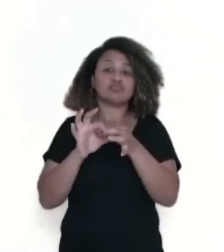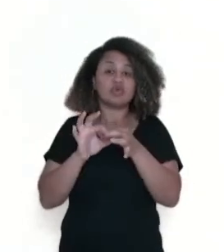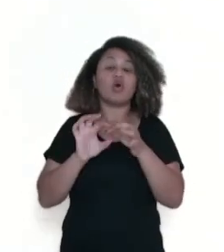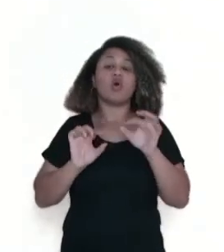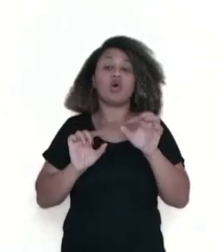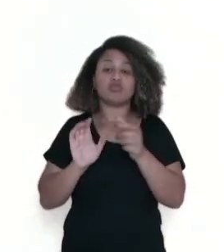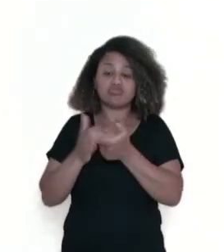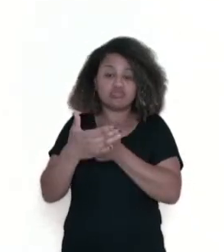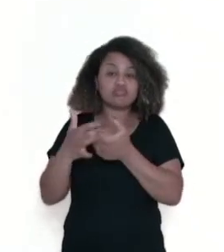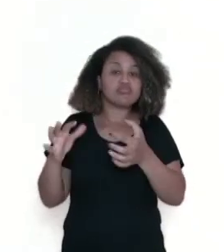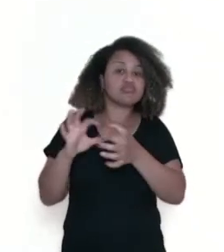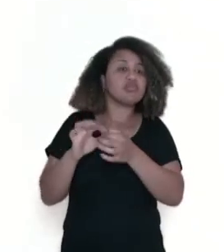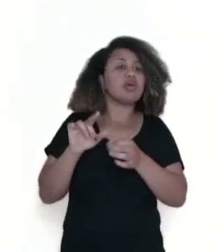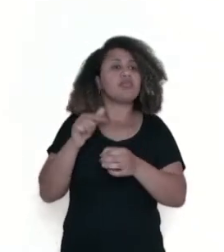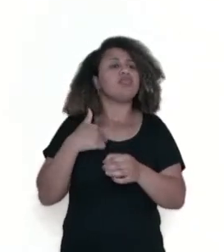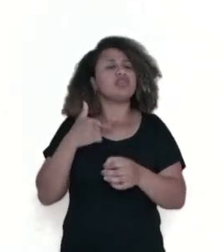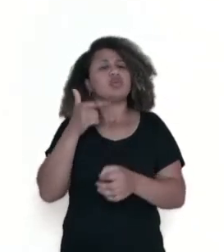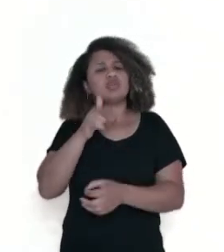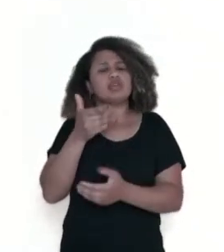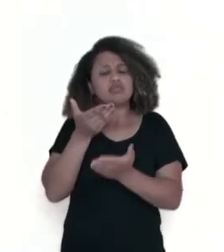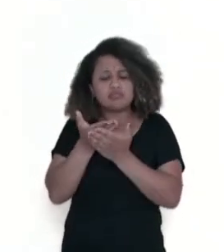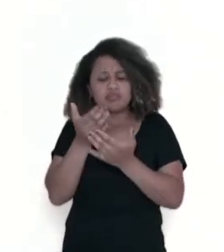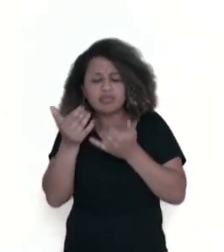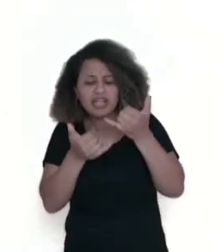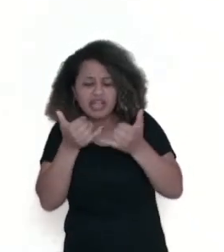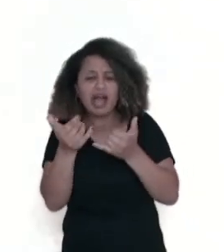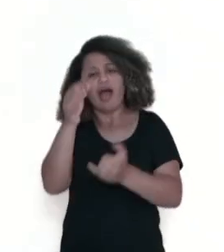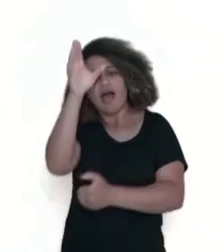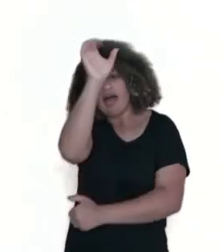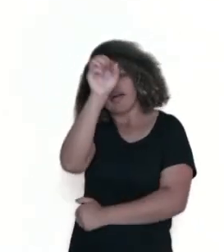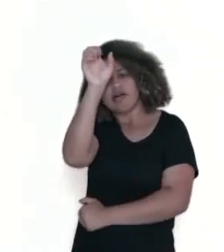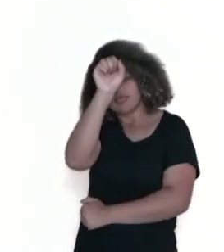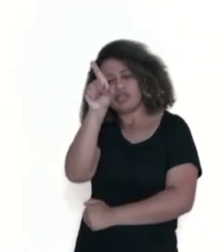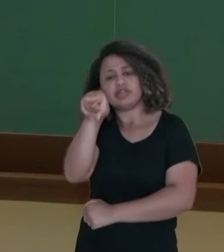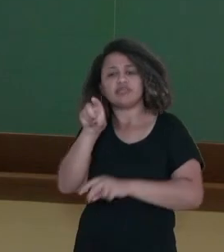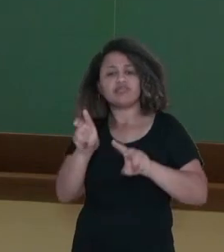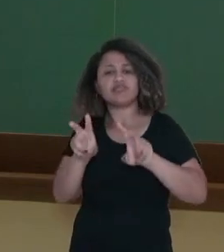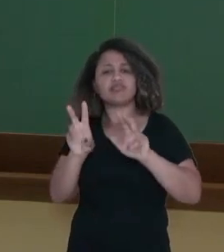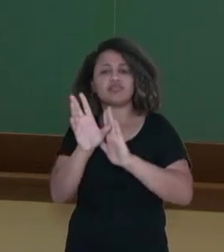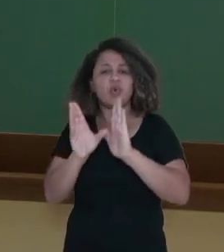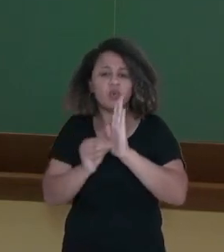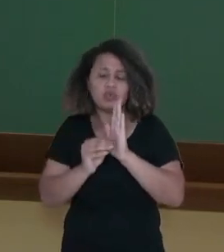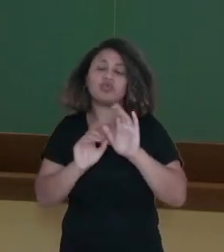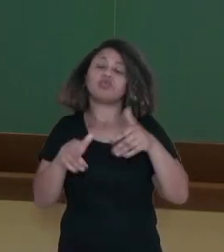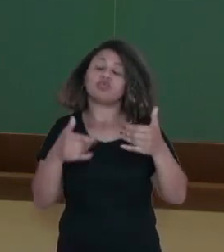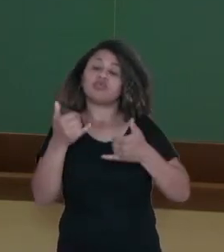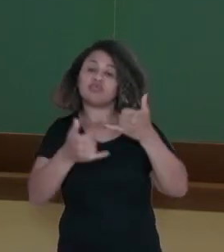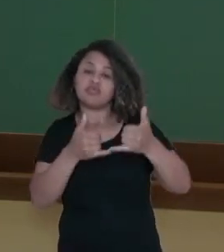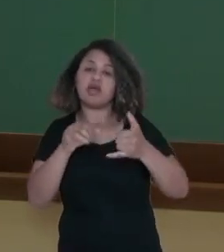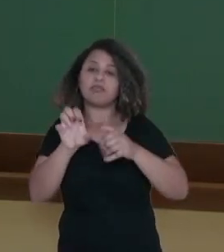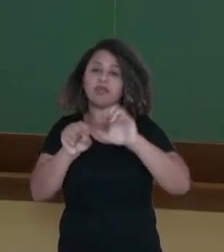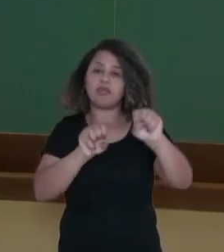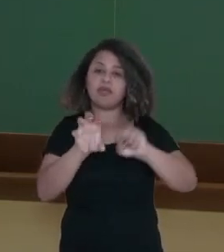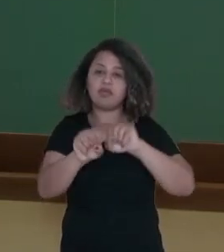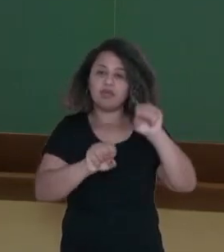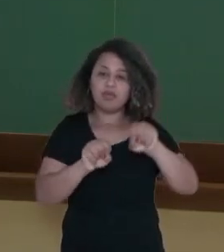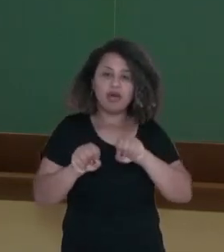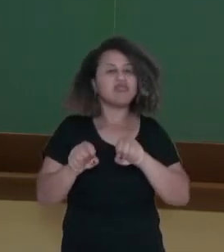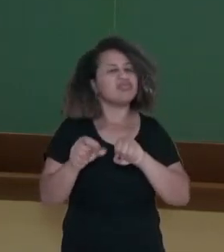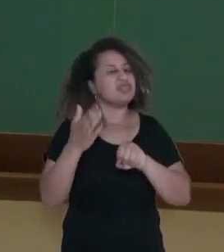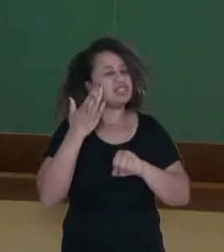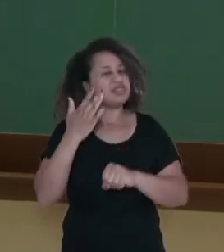você facilitar, para você aprender melhor sobre as conjunções. Então é um joguinho de Pac-Man, que vocês